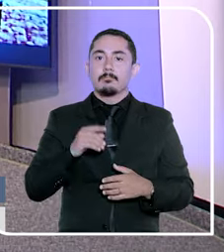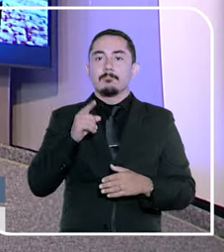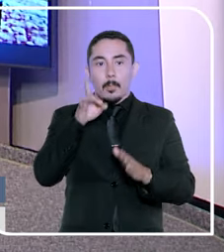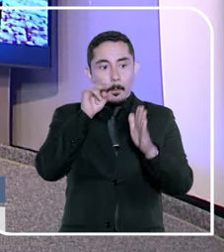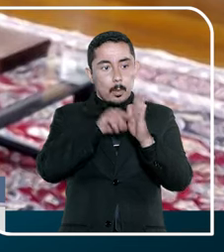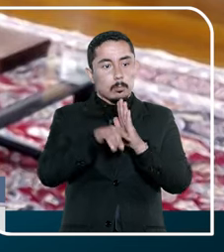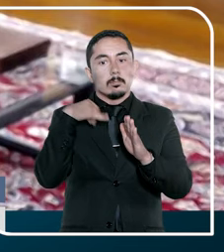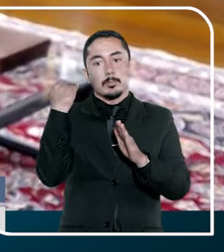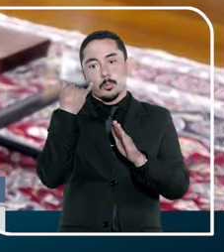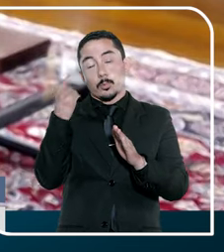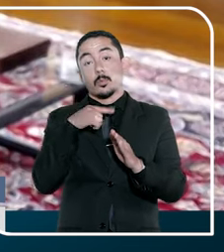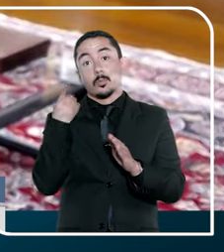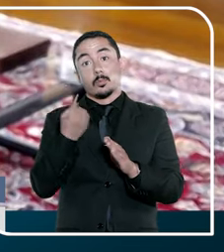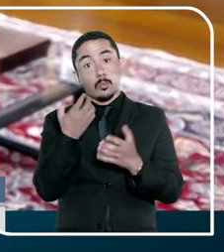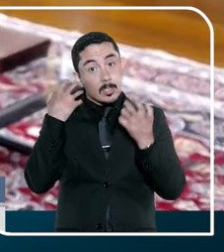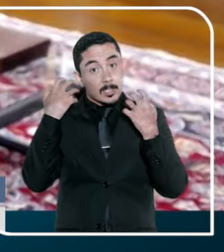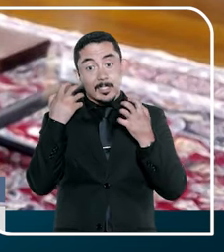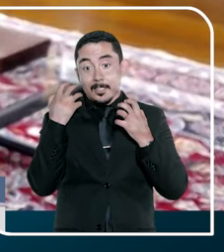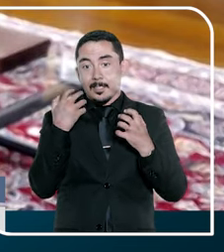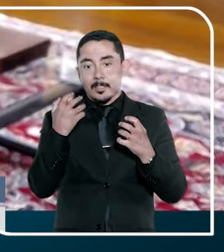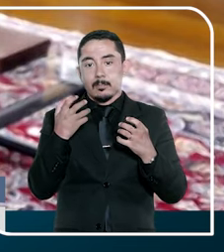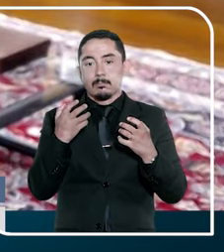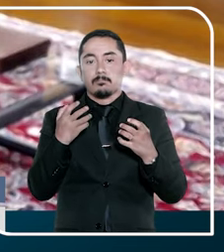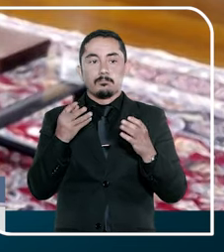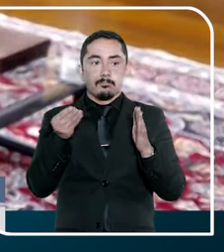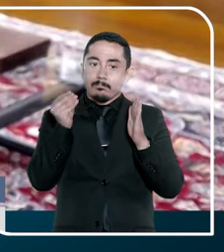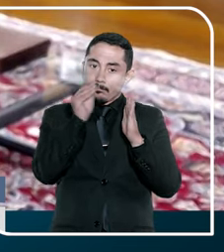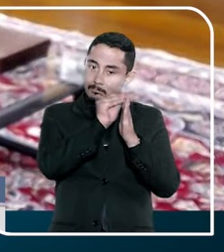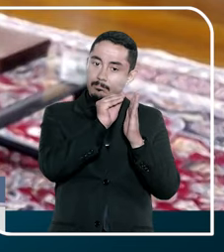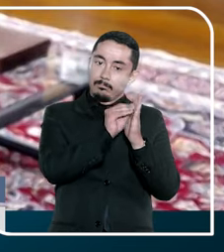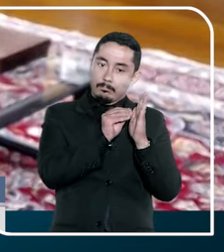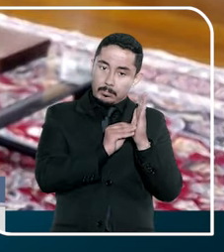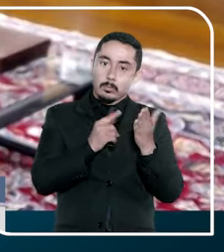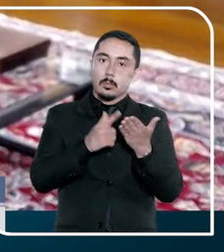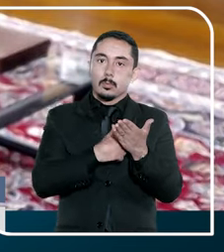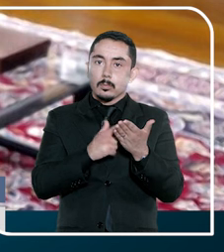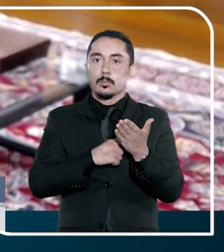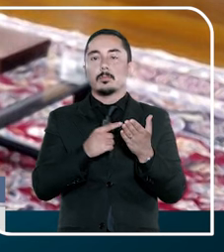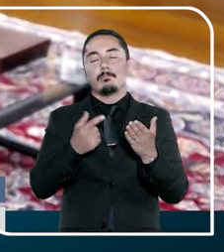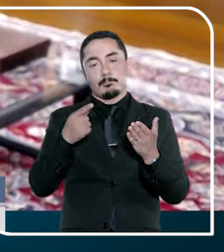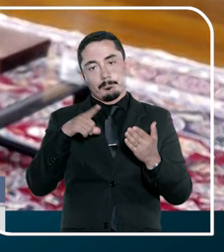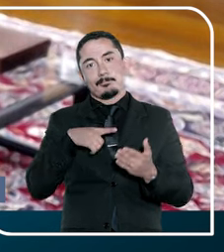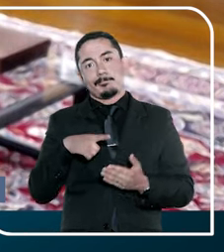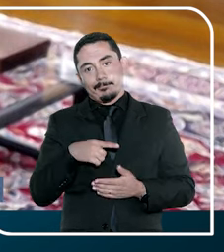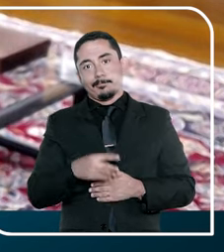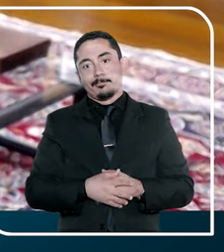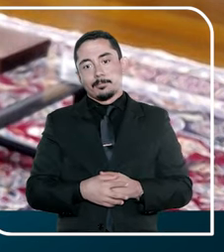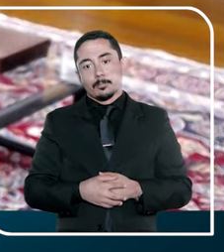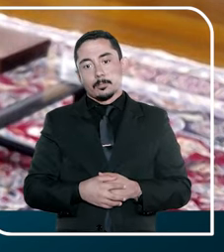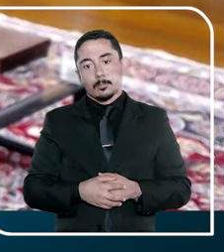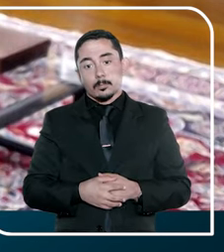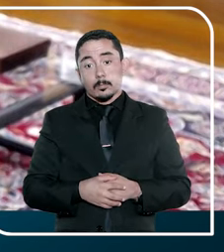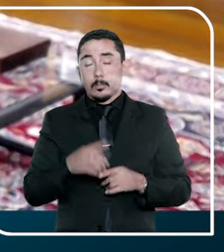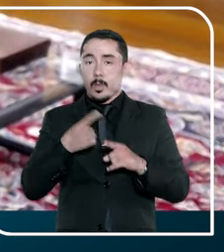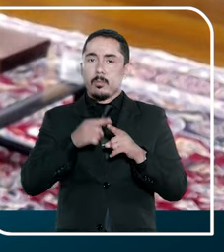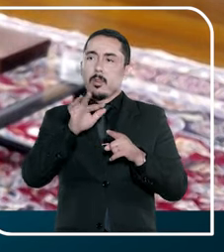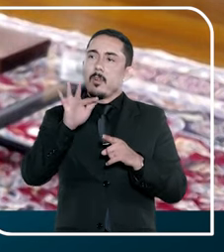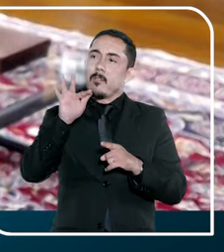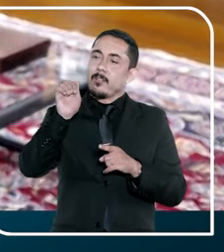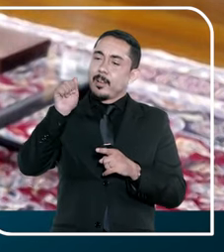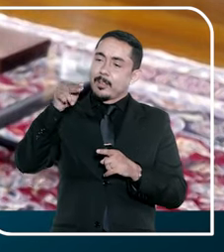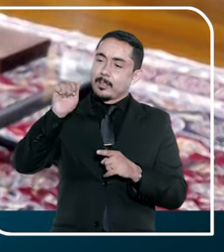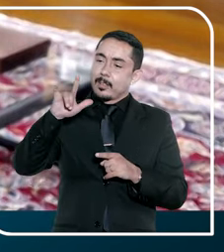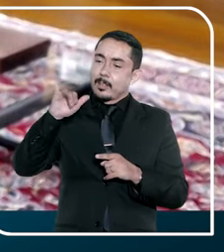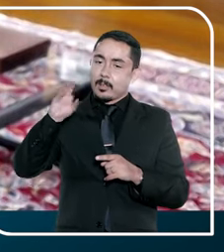inserir um item específico na obra sobre o furto fané porque primeiro o que que é o furto férico vem de de